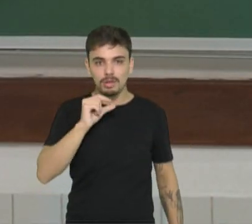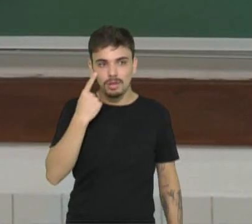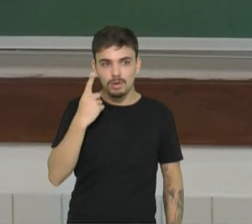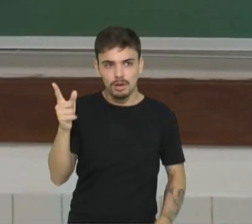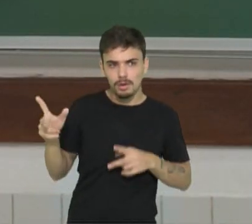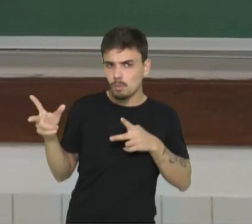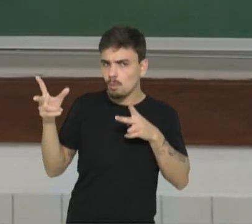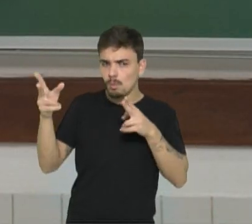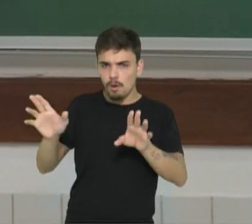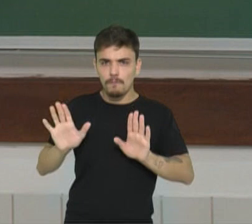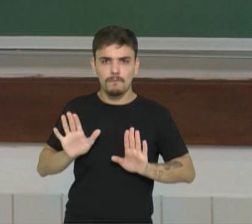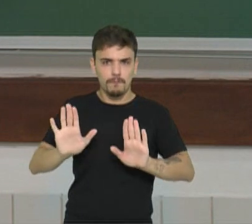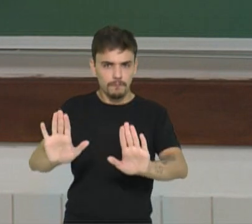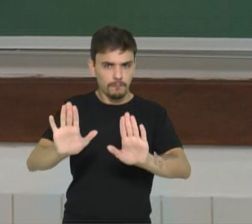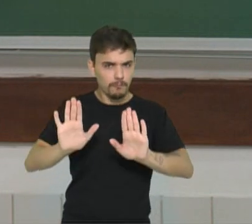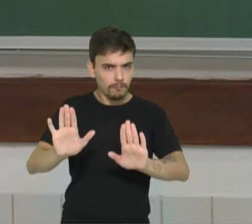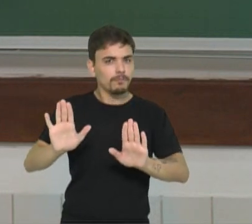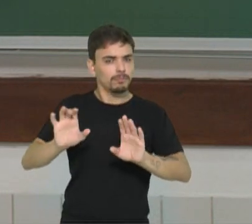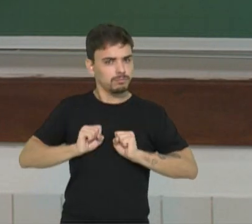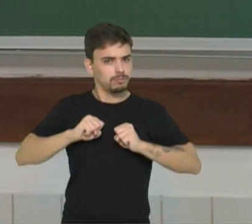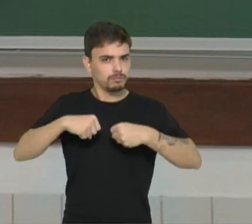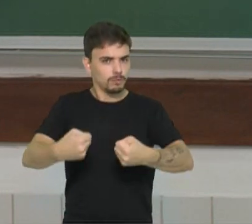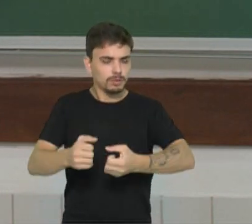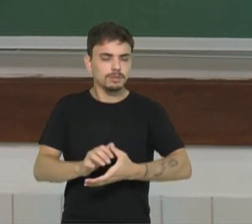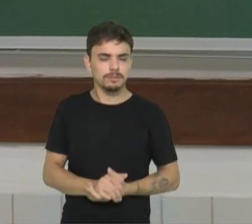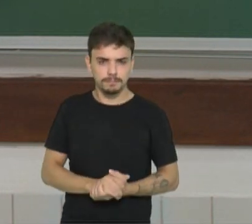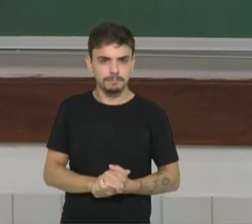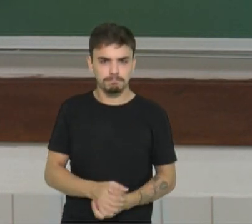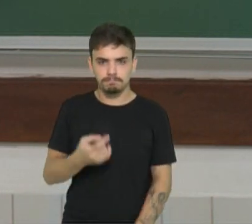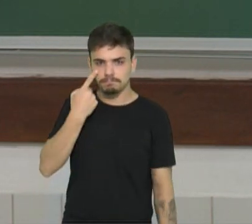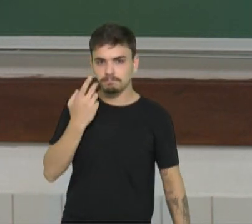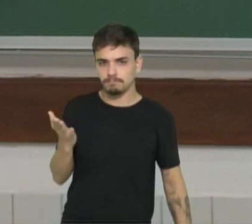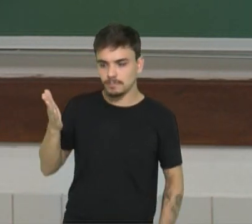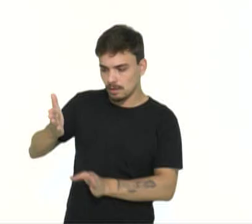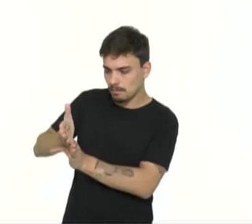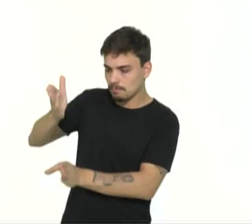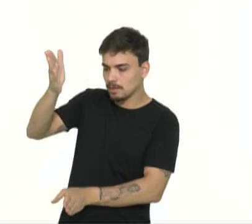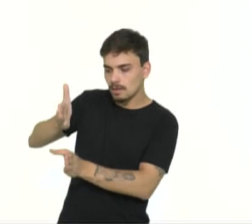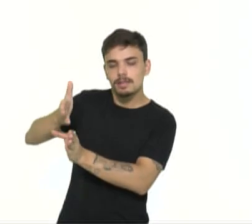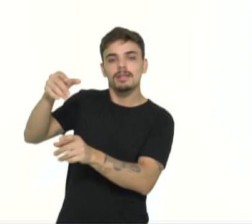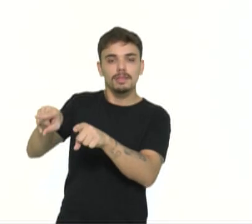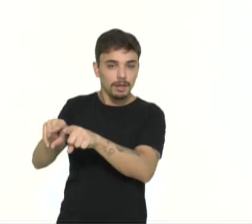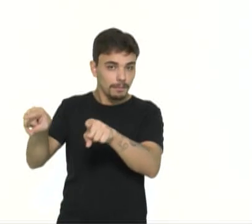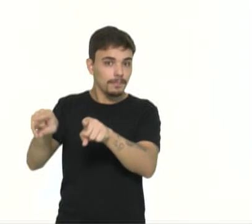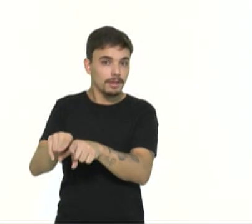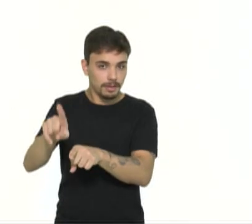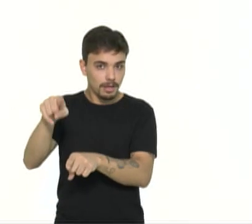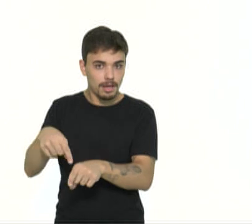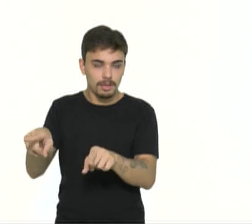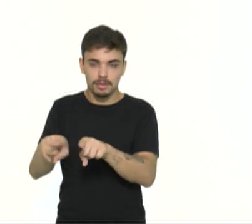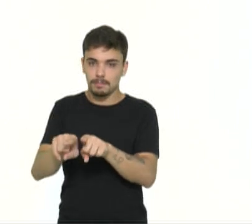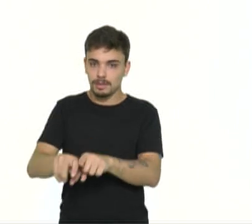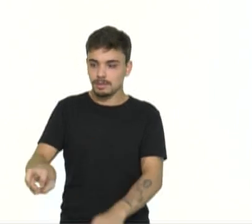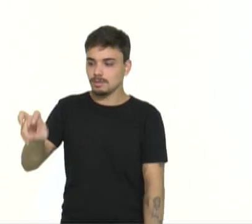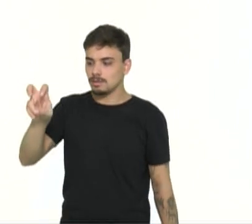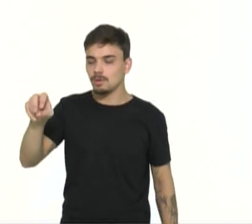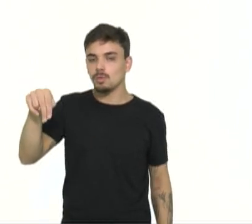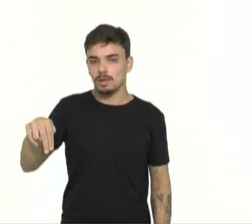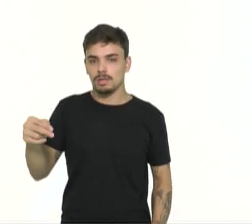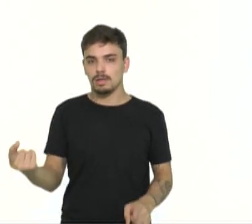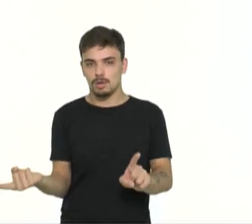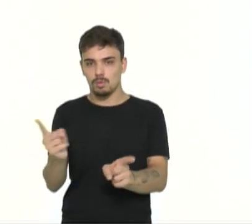5 newton que ela está fazendo de força nessa flexão e a parede fazendo com que chegue 5 newton de força para